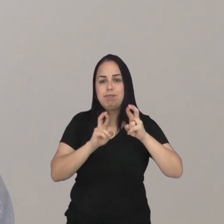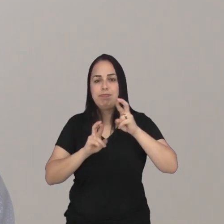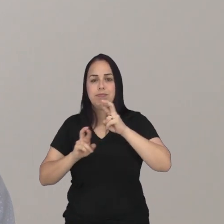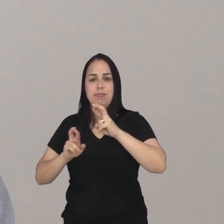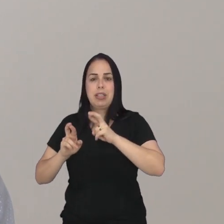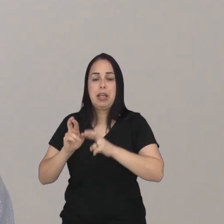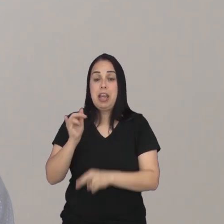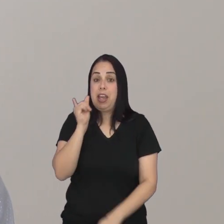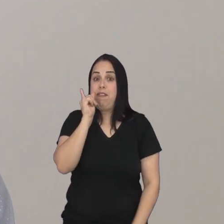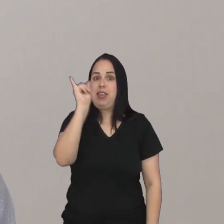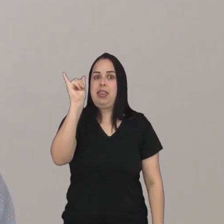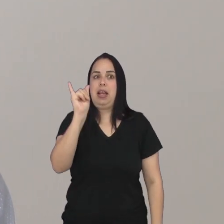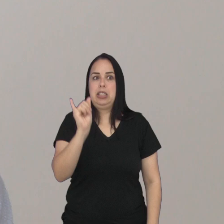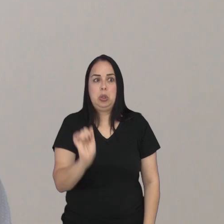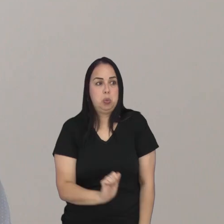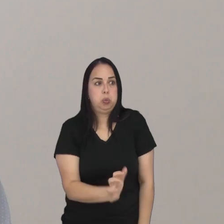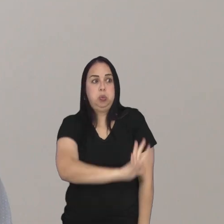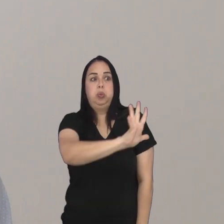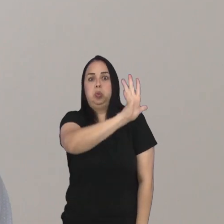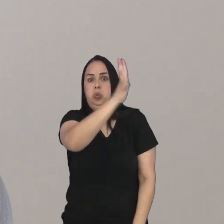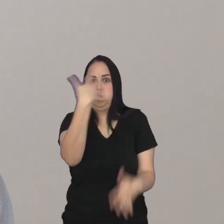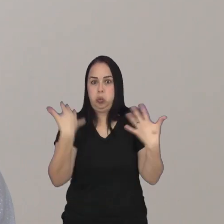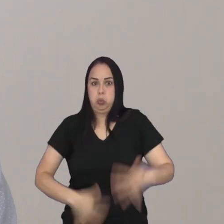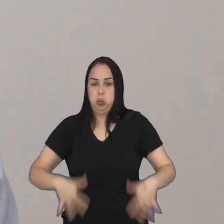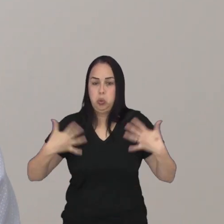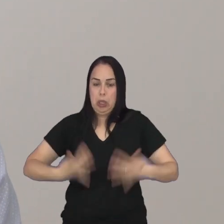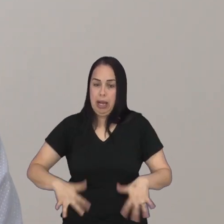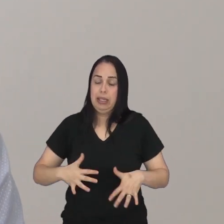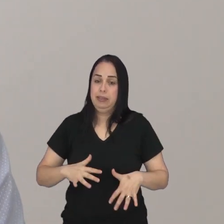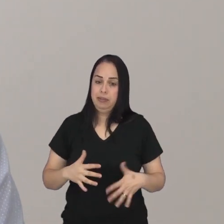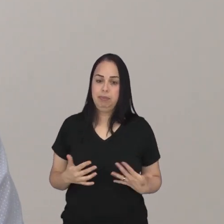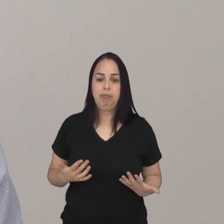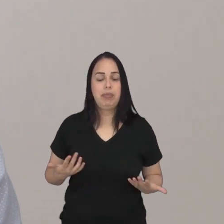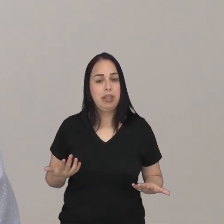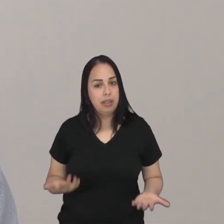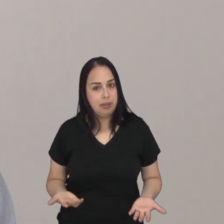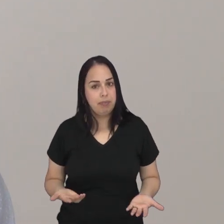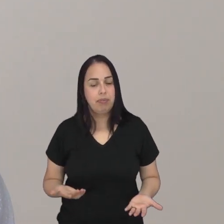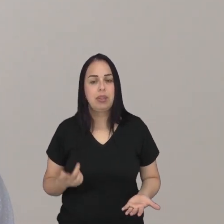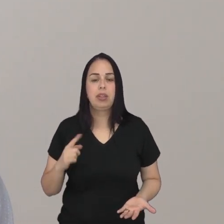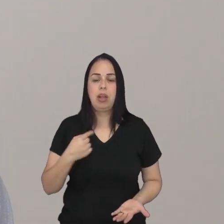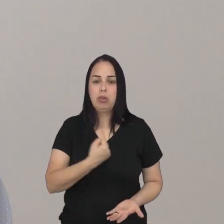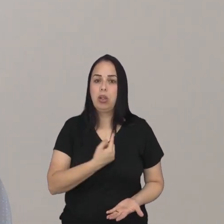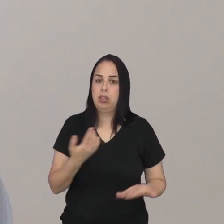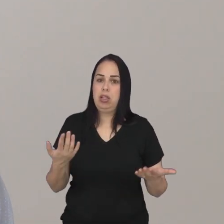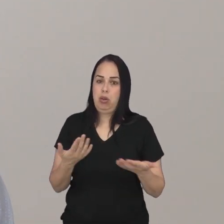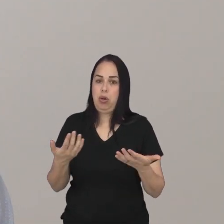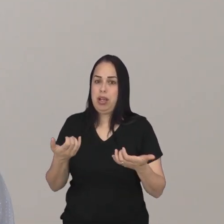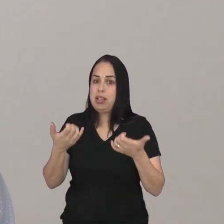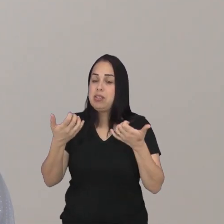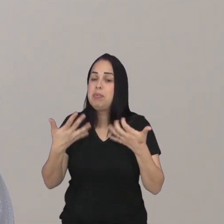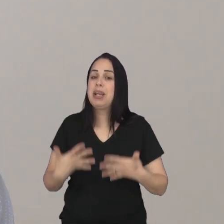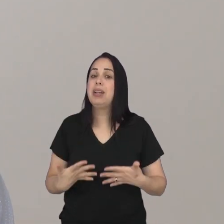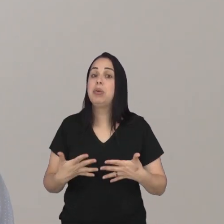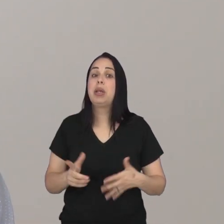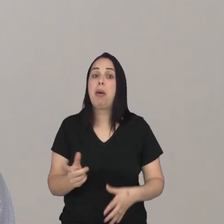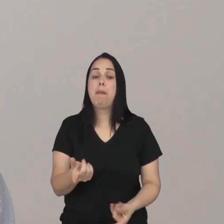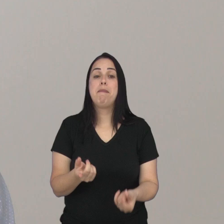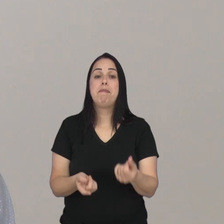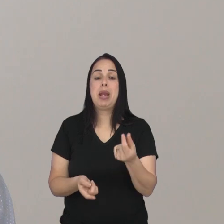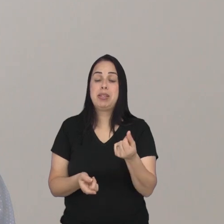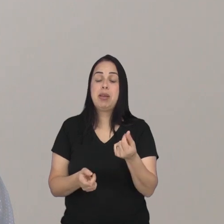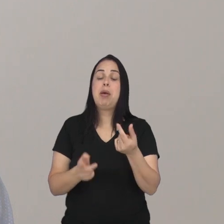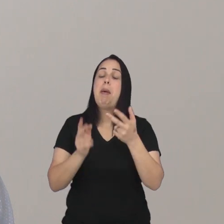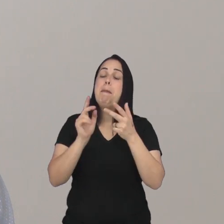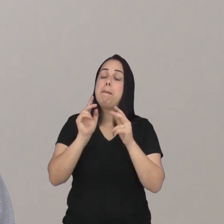fiscalizando e vendo se não tem o abuso, né? No aumento dos medicamentos, né? Que é o que a gente está discutindo aqui, preço,